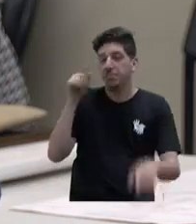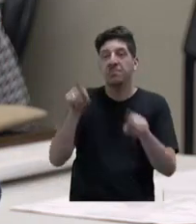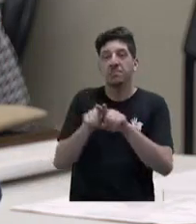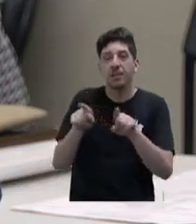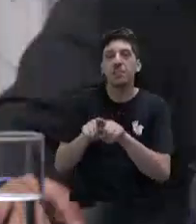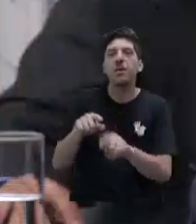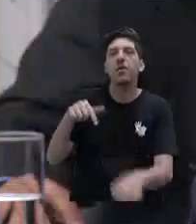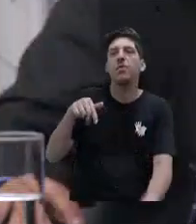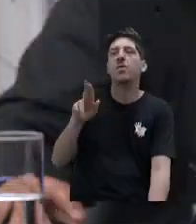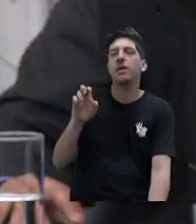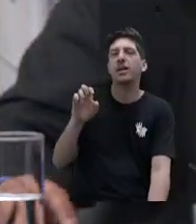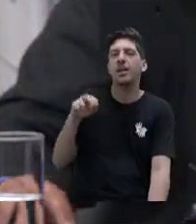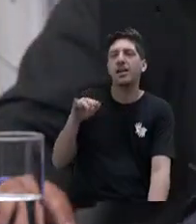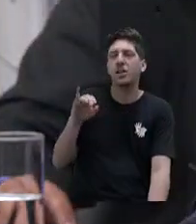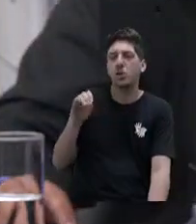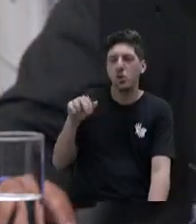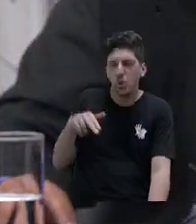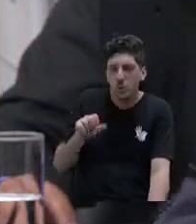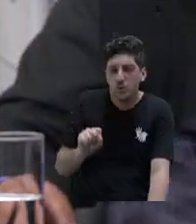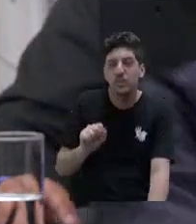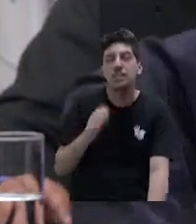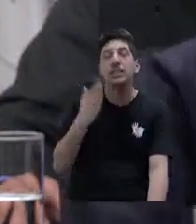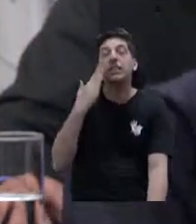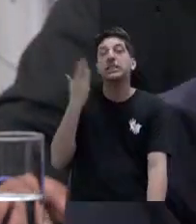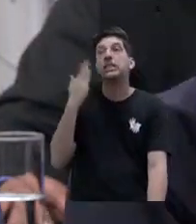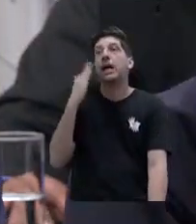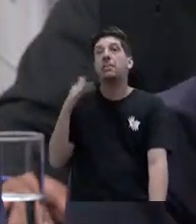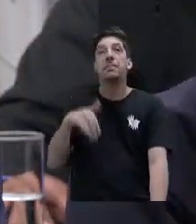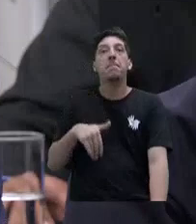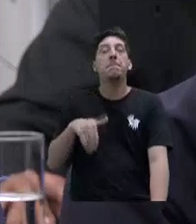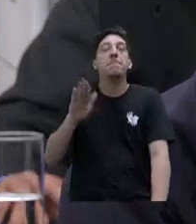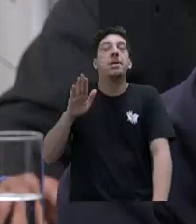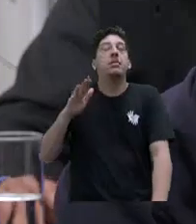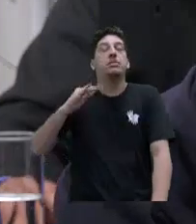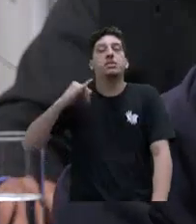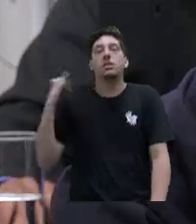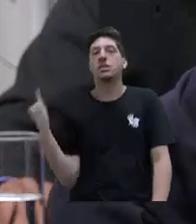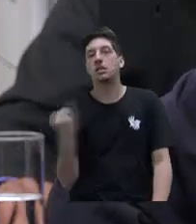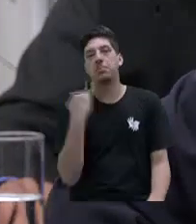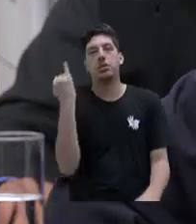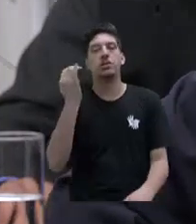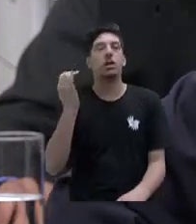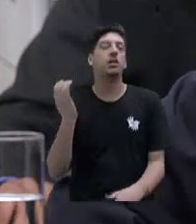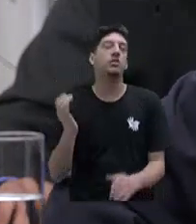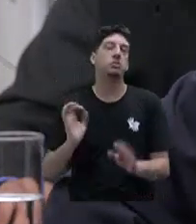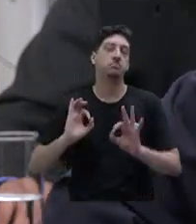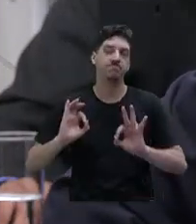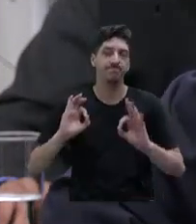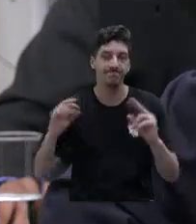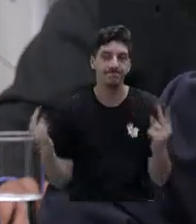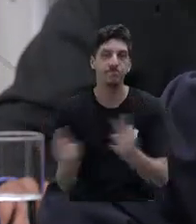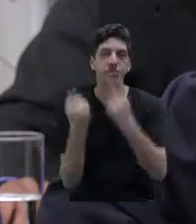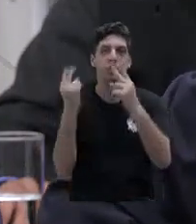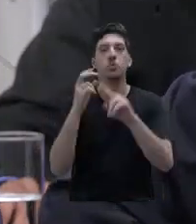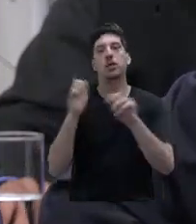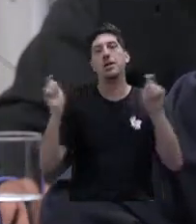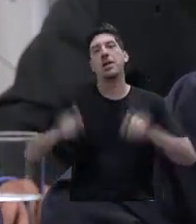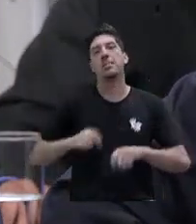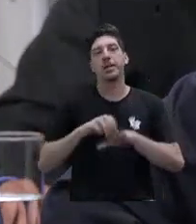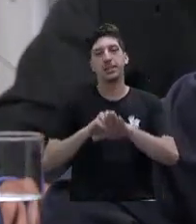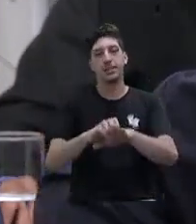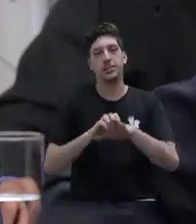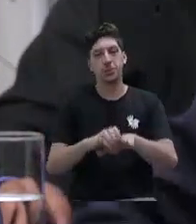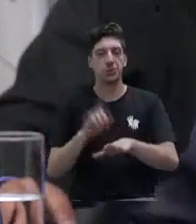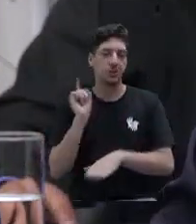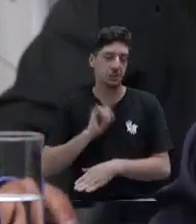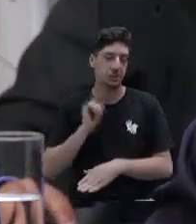que representam aí uma das grandes riquezas da nossa capacidade turística. E aí,